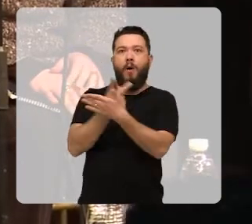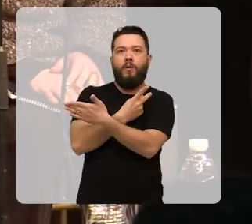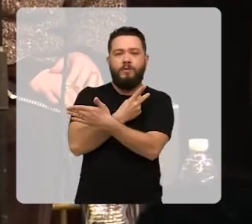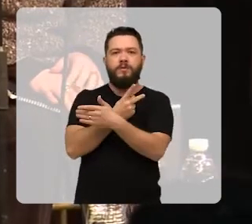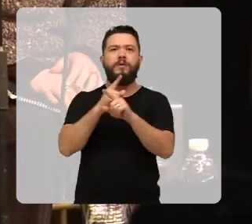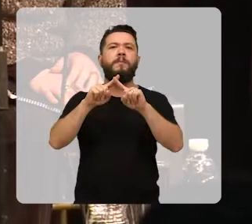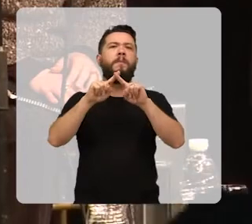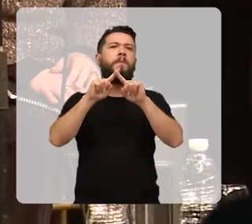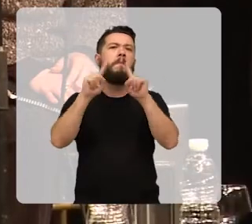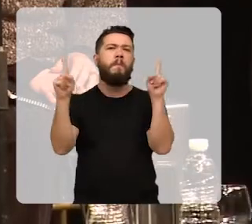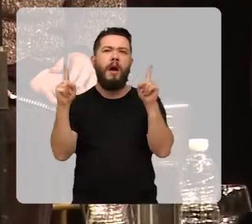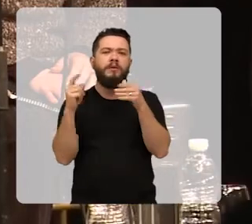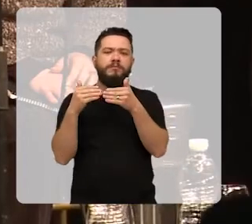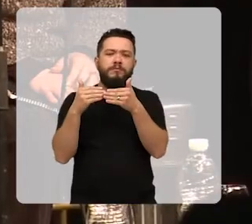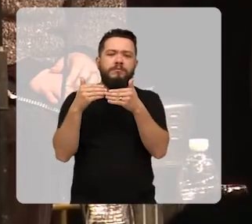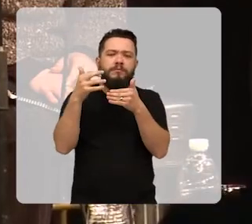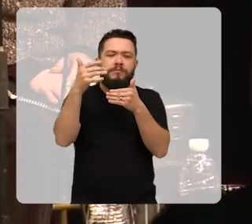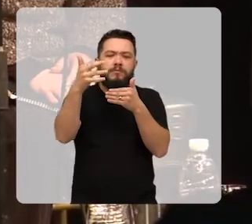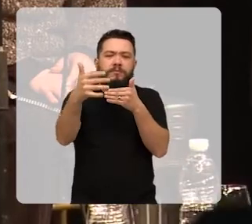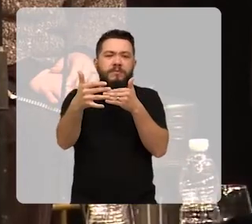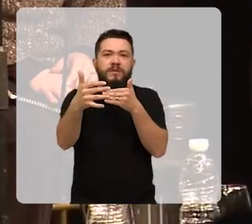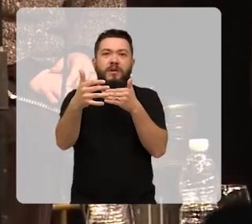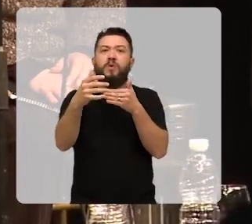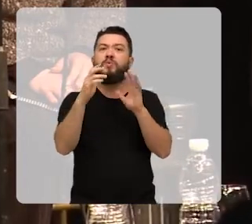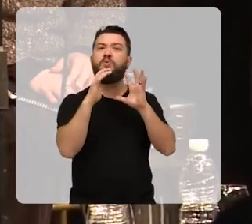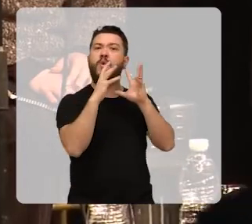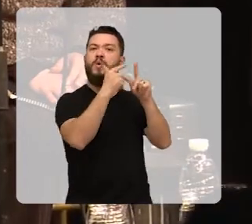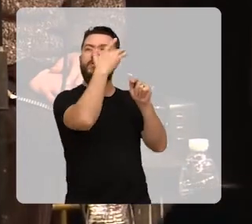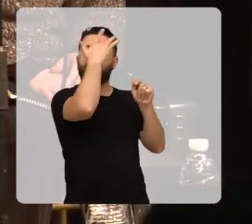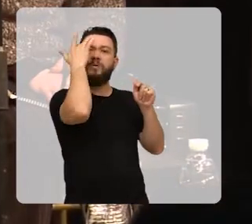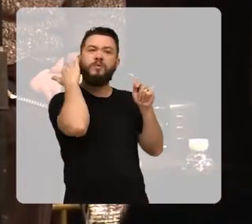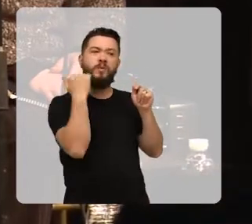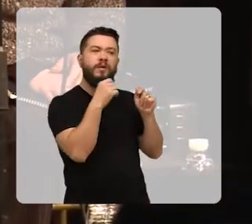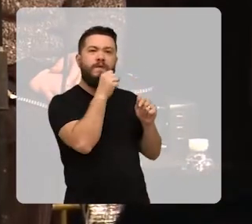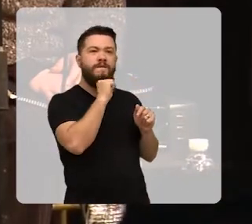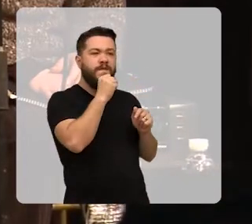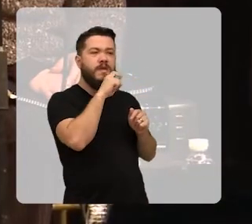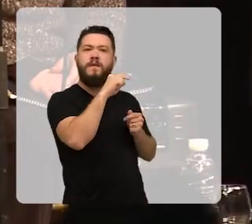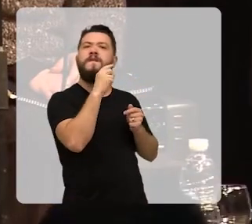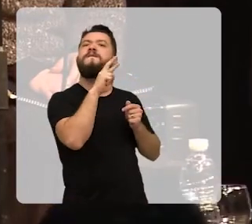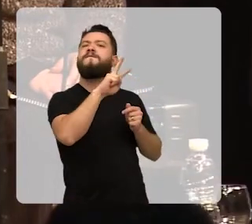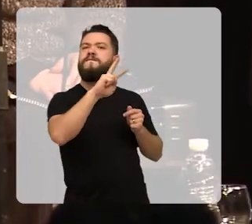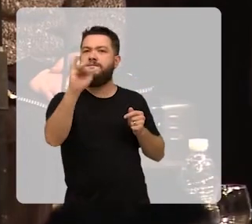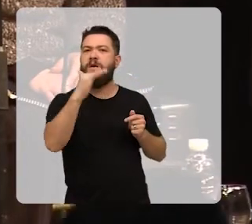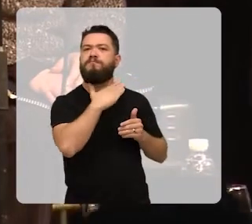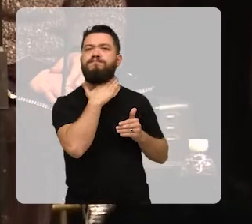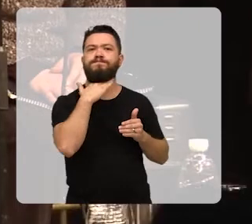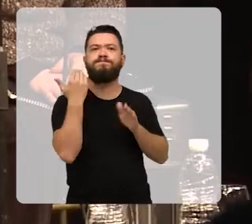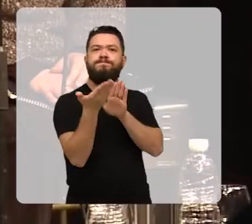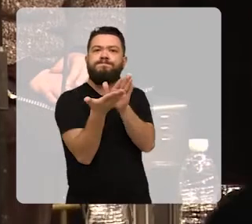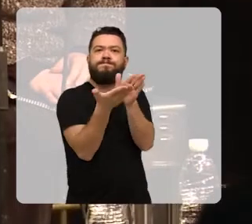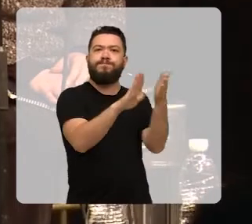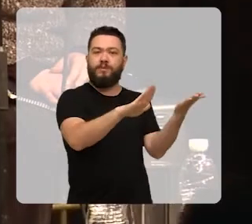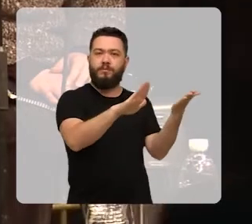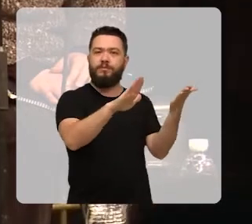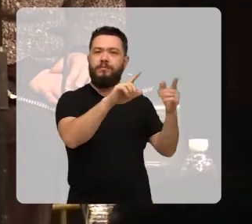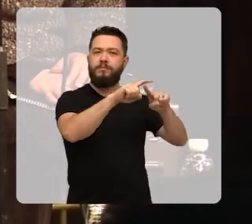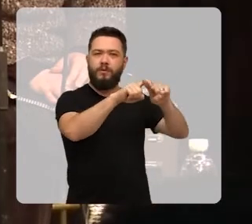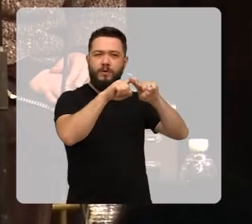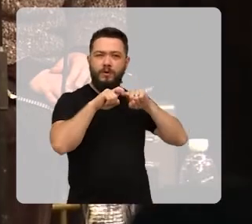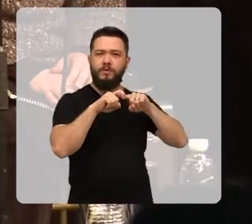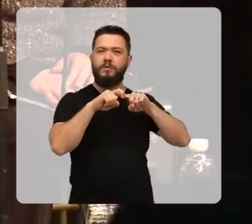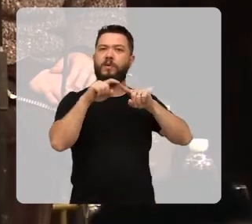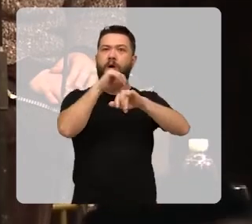haverá mais ninguém sobrevivente vivo. Por isso, é muito importante que os jovens assumem